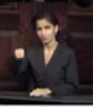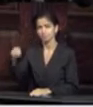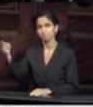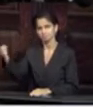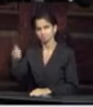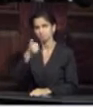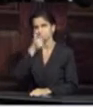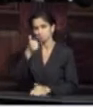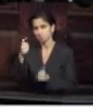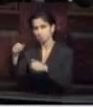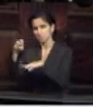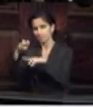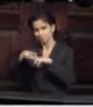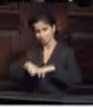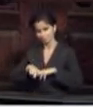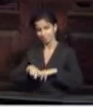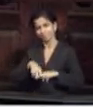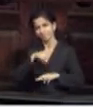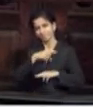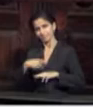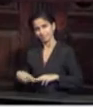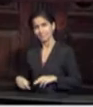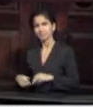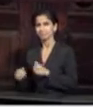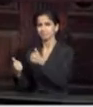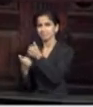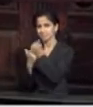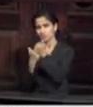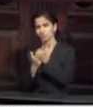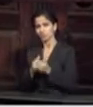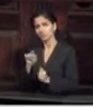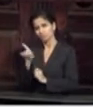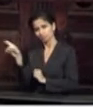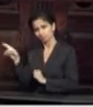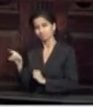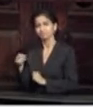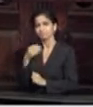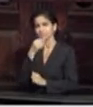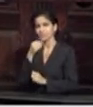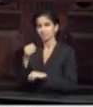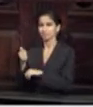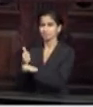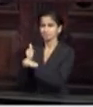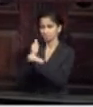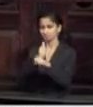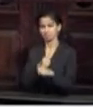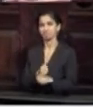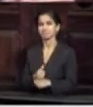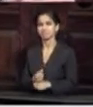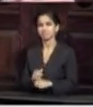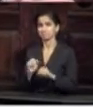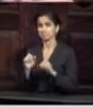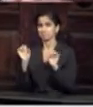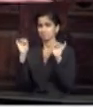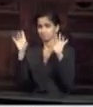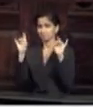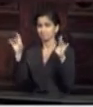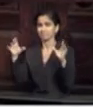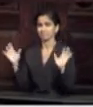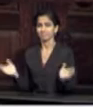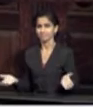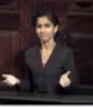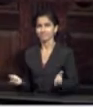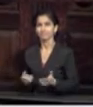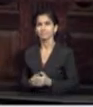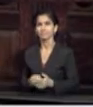Renatinho e com o olhar atento da nossa grande Fabiane Gil. Só tem fera. Bem, estive lá